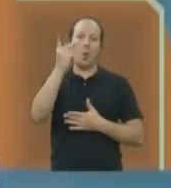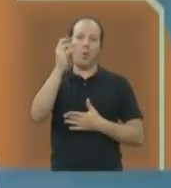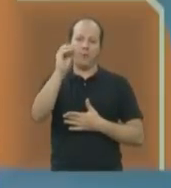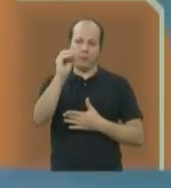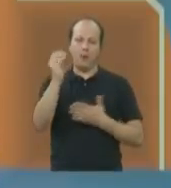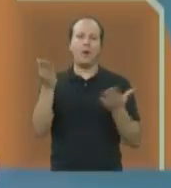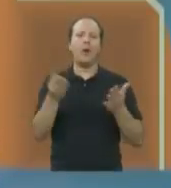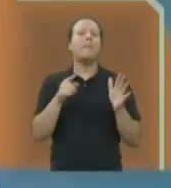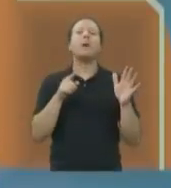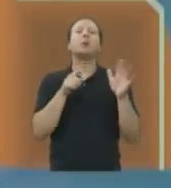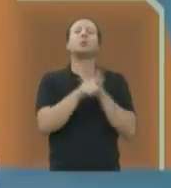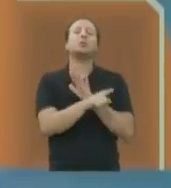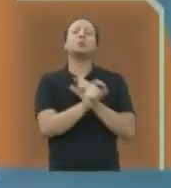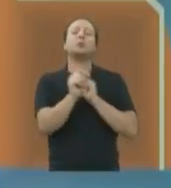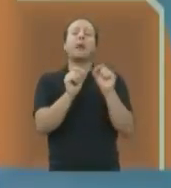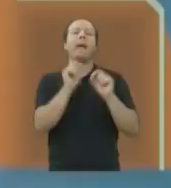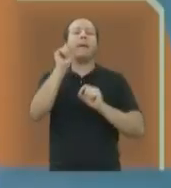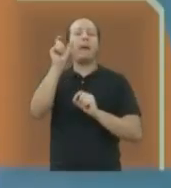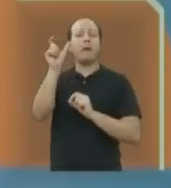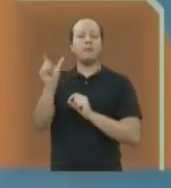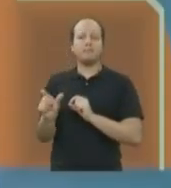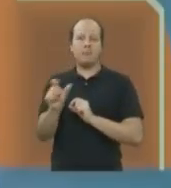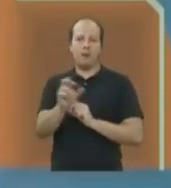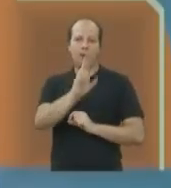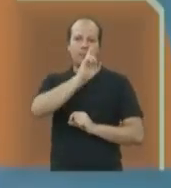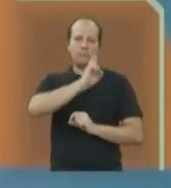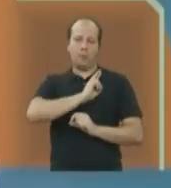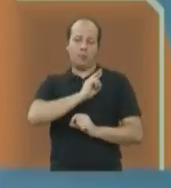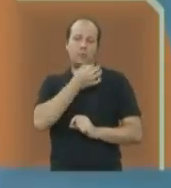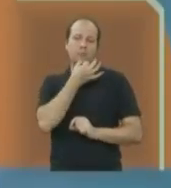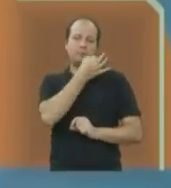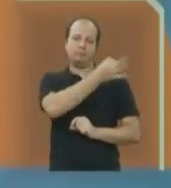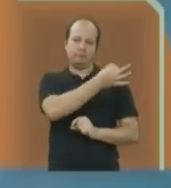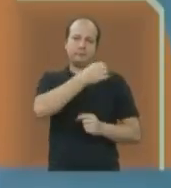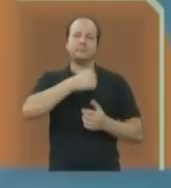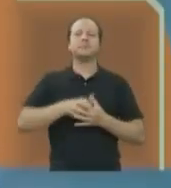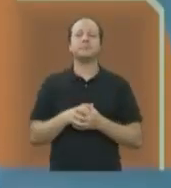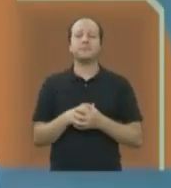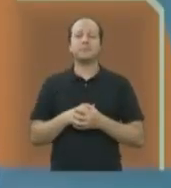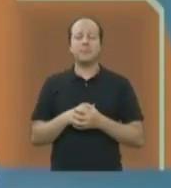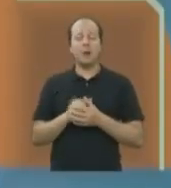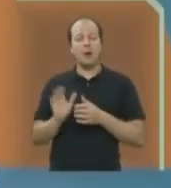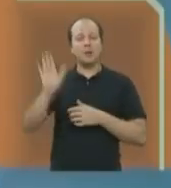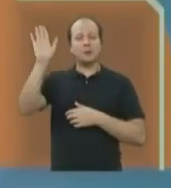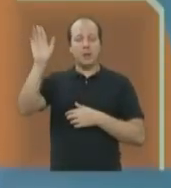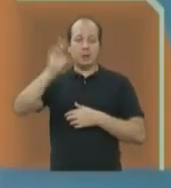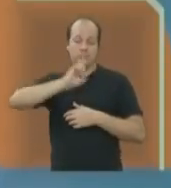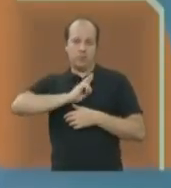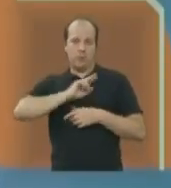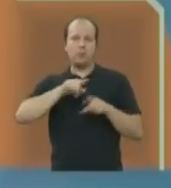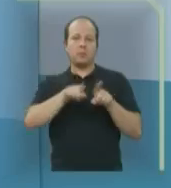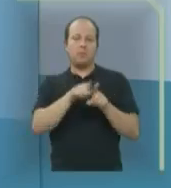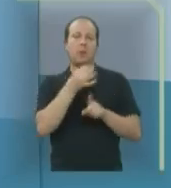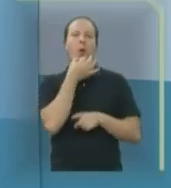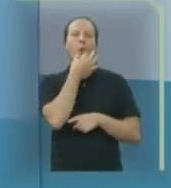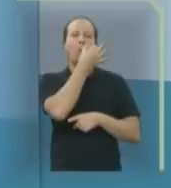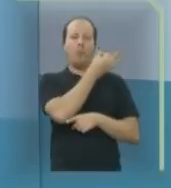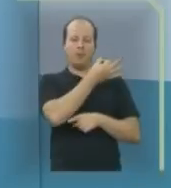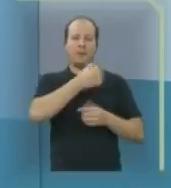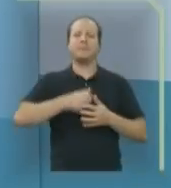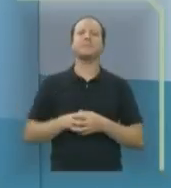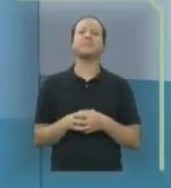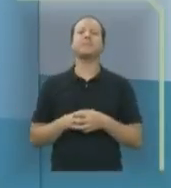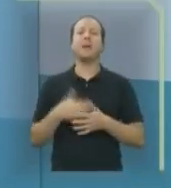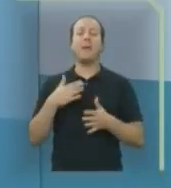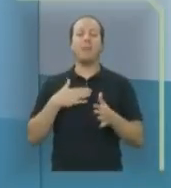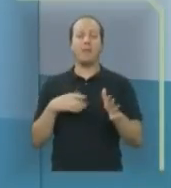sua pergunta e a indicação de quem deve, responder e também comentar. A minha